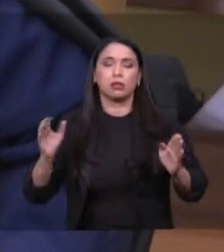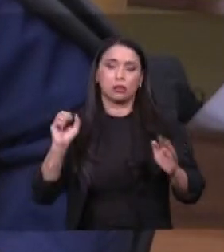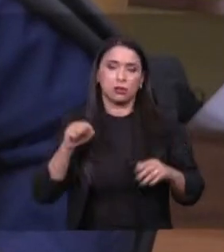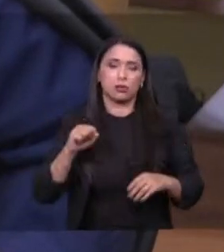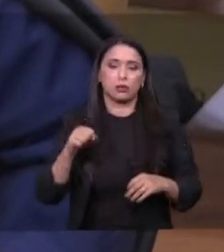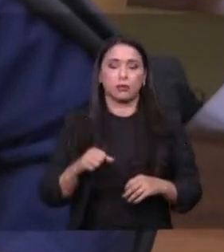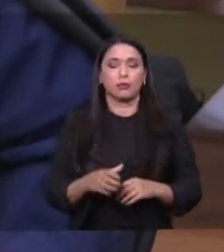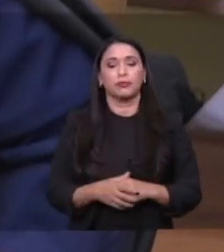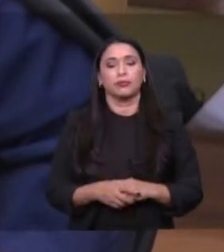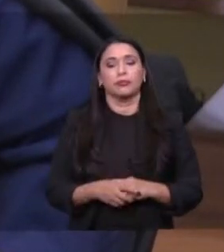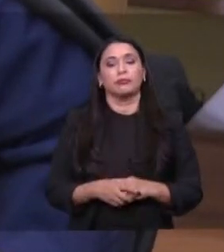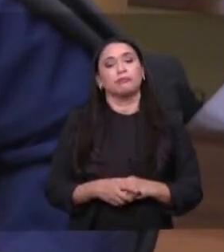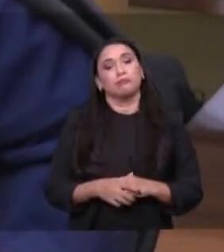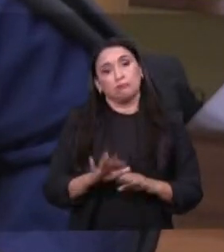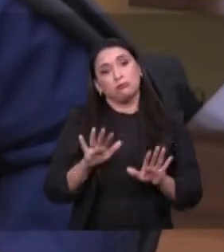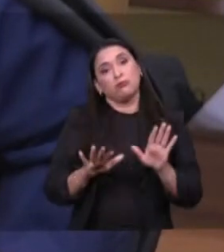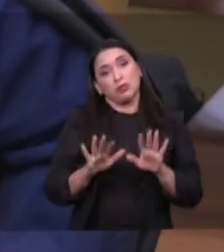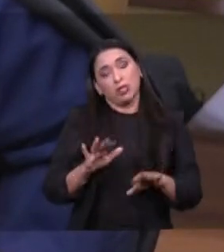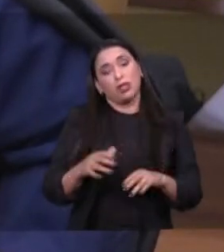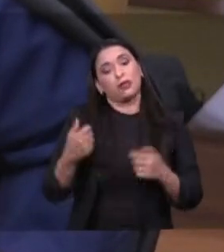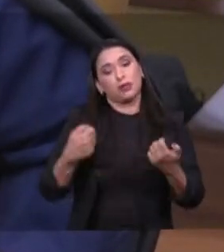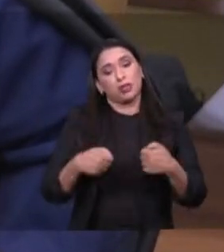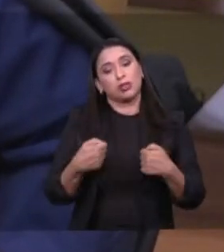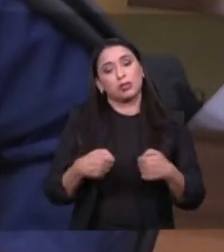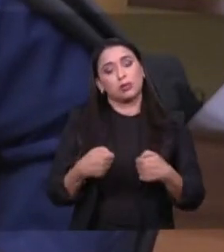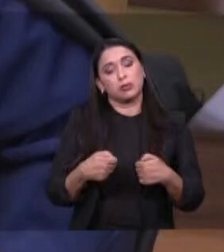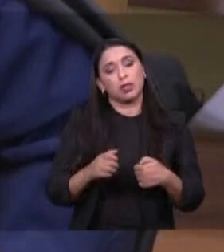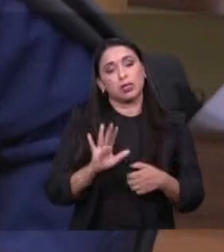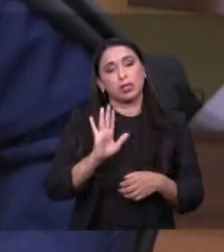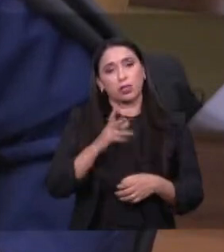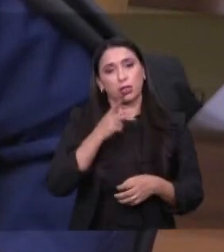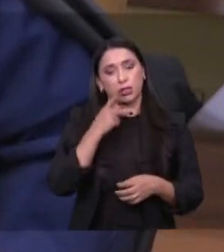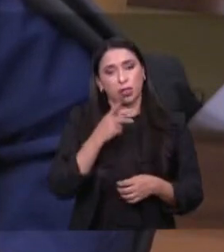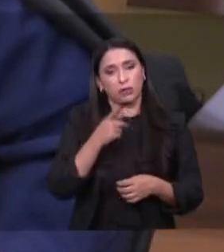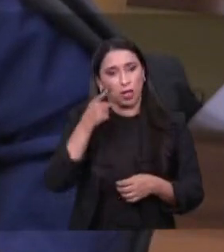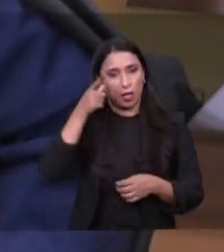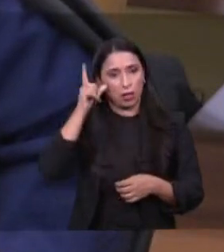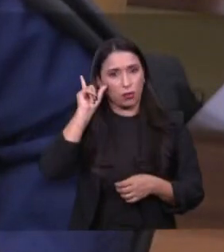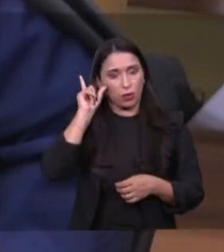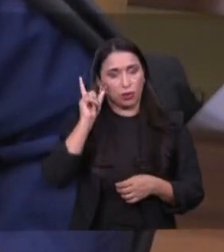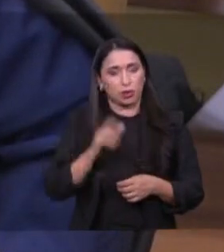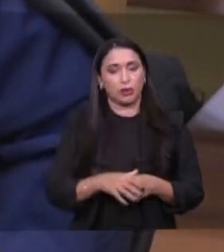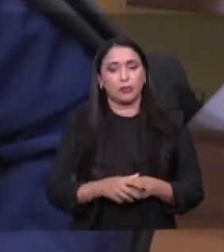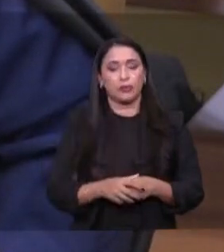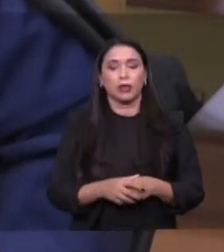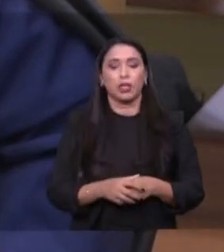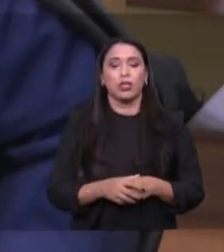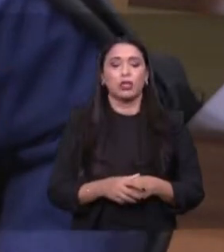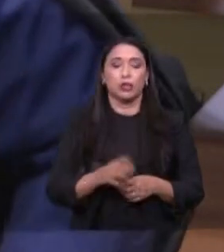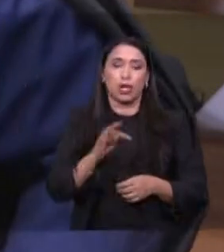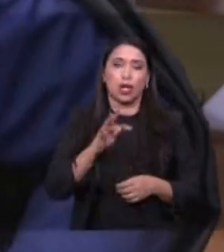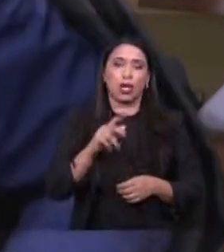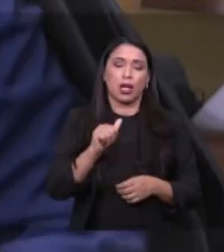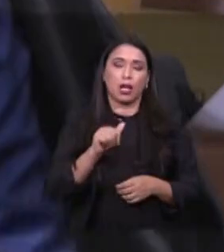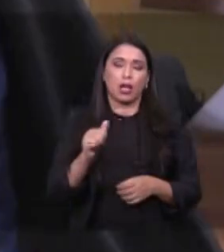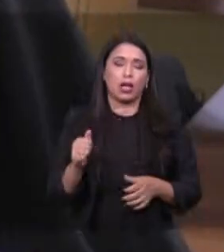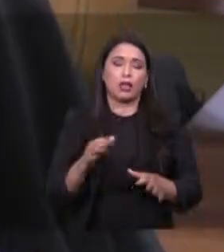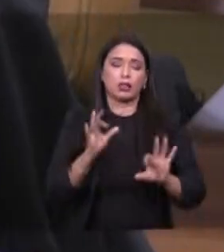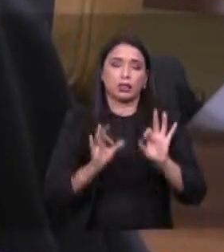talvez seja realmente necessária, como já pensado no dia de ontem. Contados da publicação da ata do